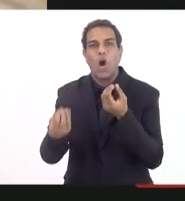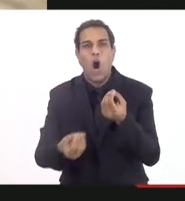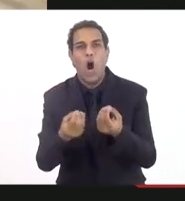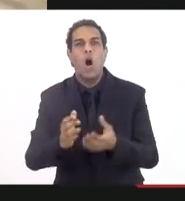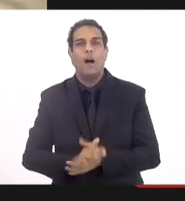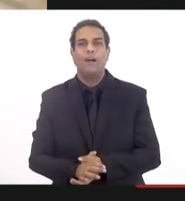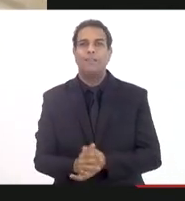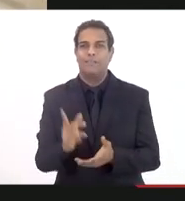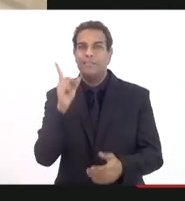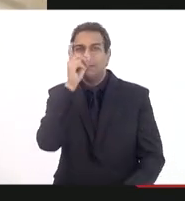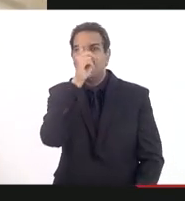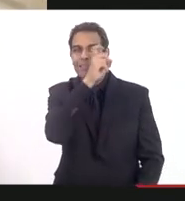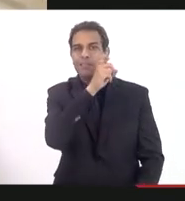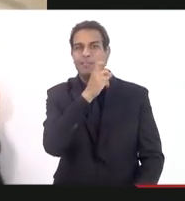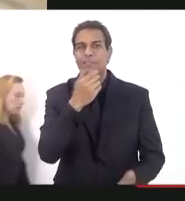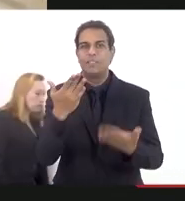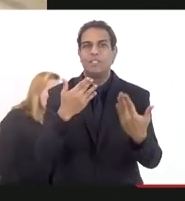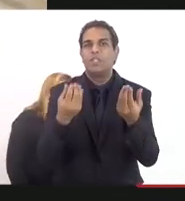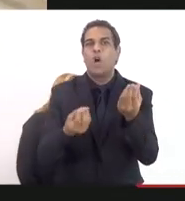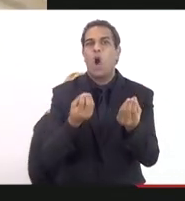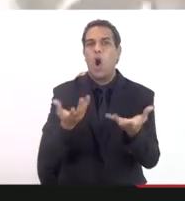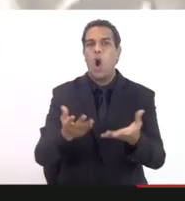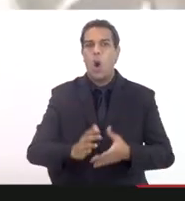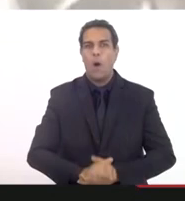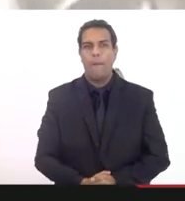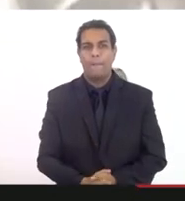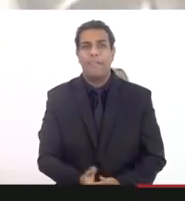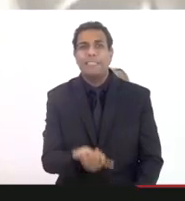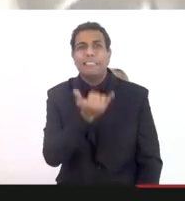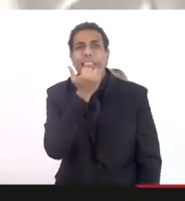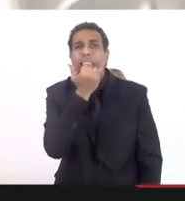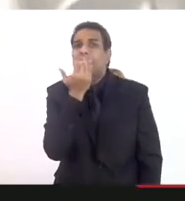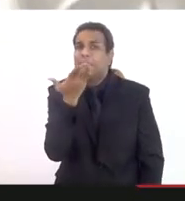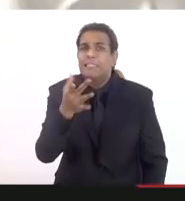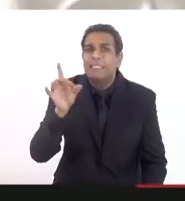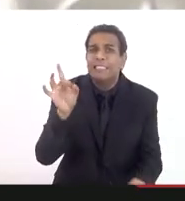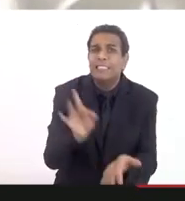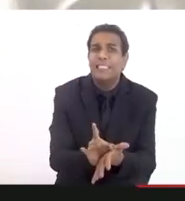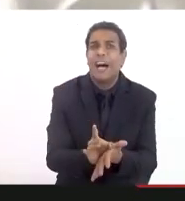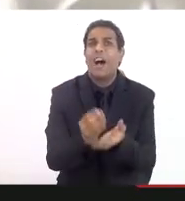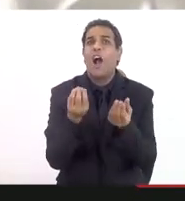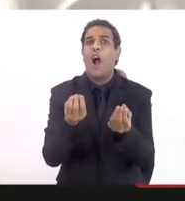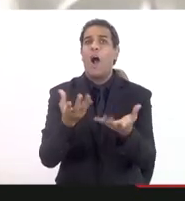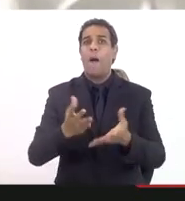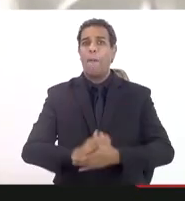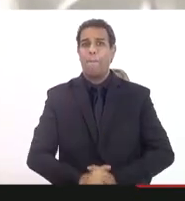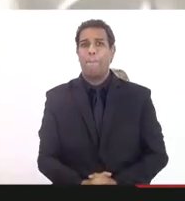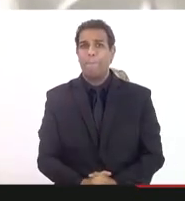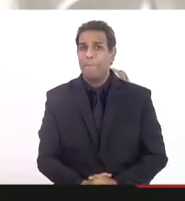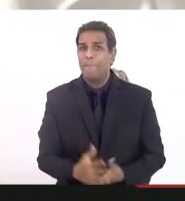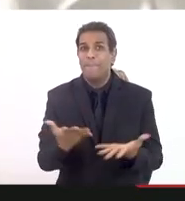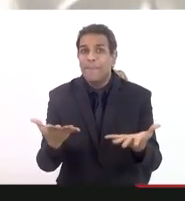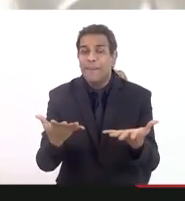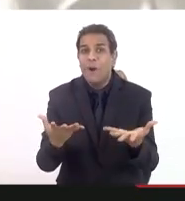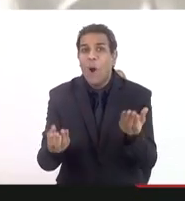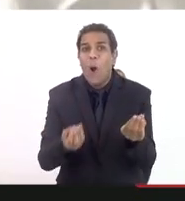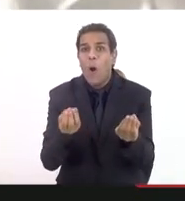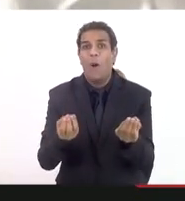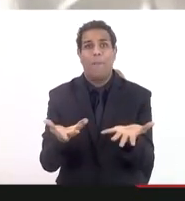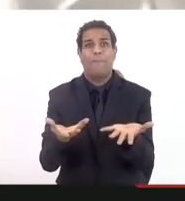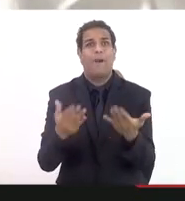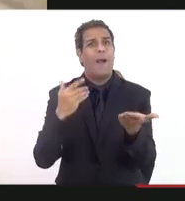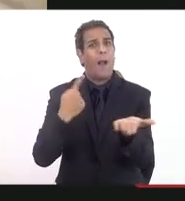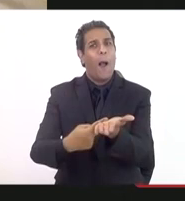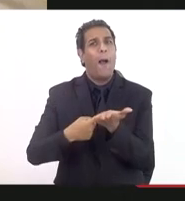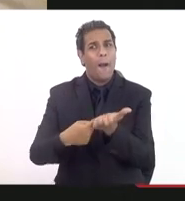uma queixa pública que eu vou fazer aqui. Uma falha imperdoável, né, secretário? É uma falha Imperdoável isso,